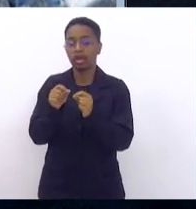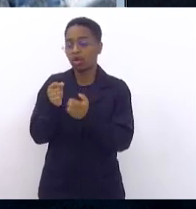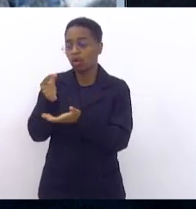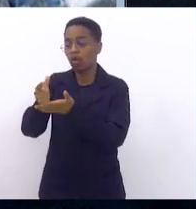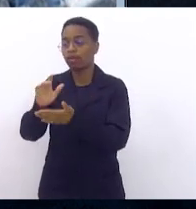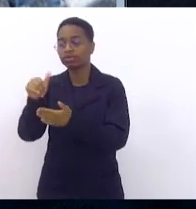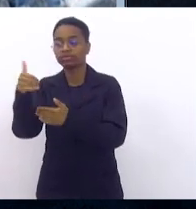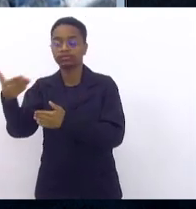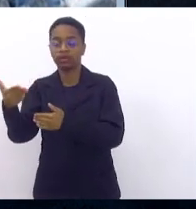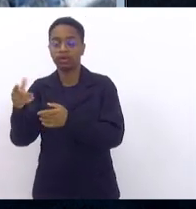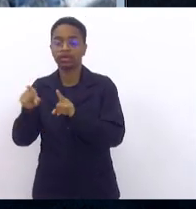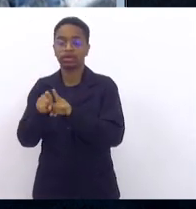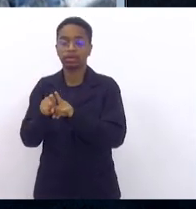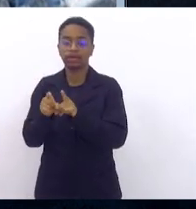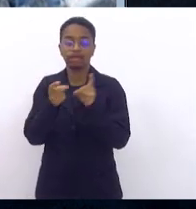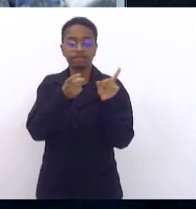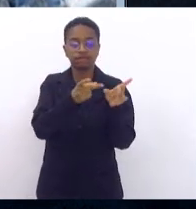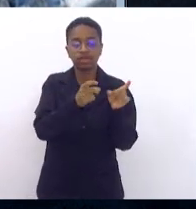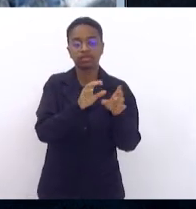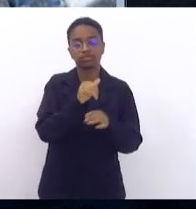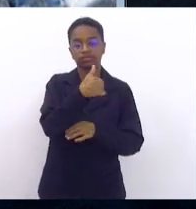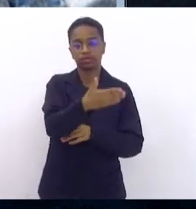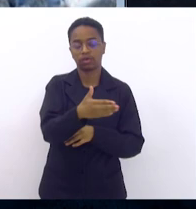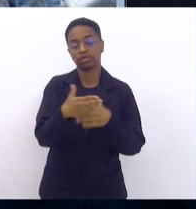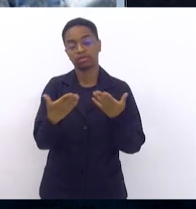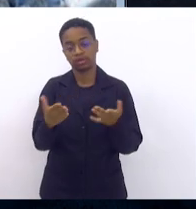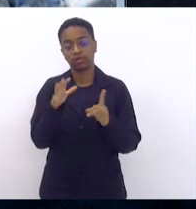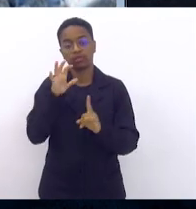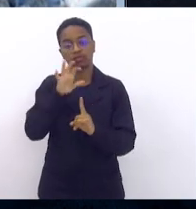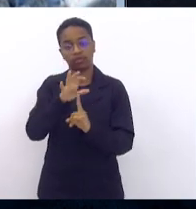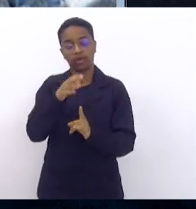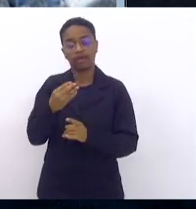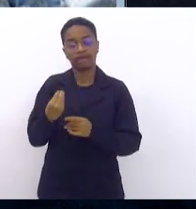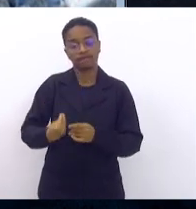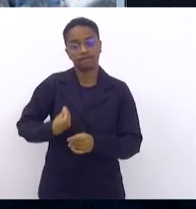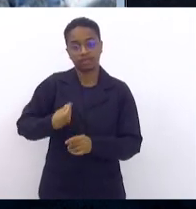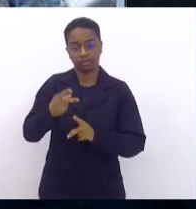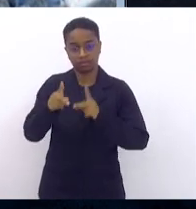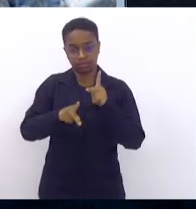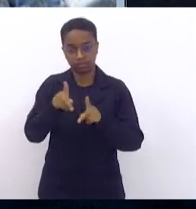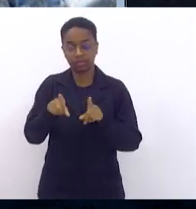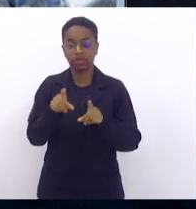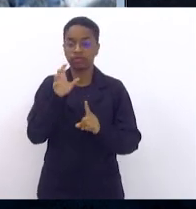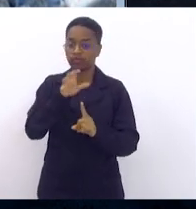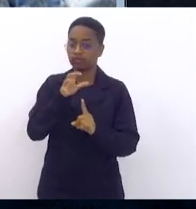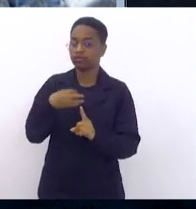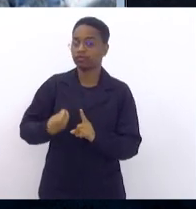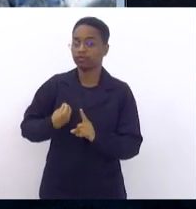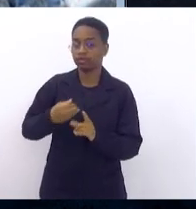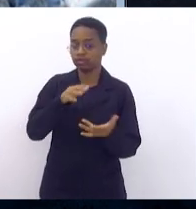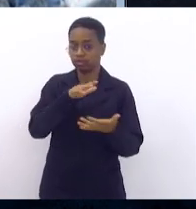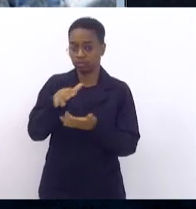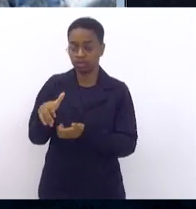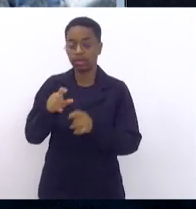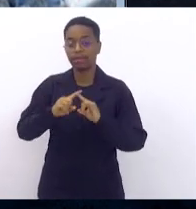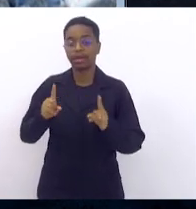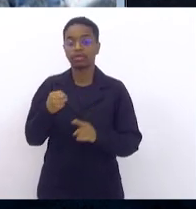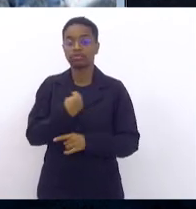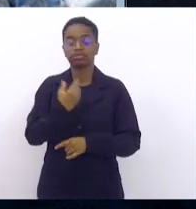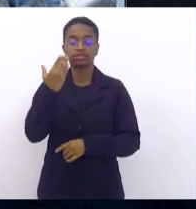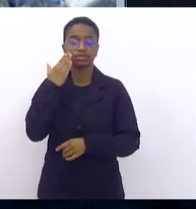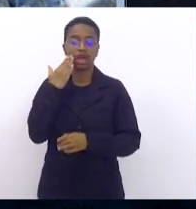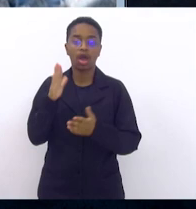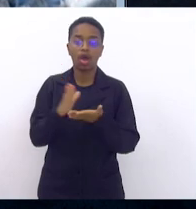talvez isso impactou a vida né da população do planeta e a gente sabe muito bem que algumas escolhas